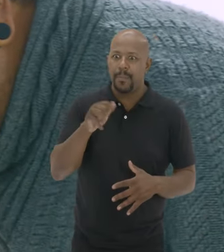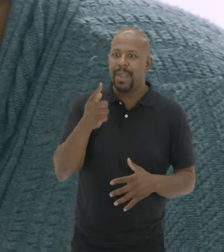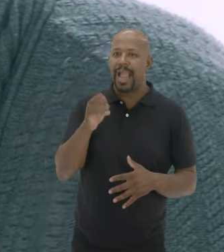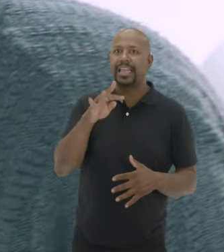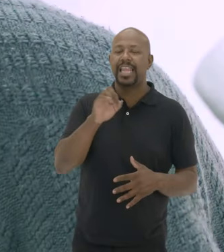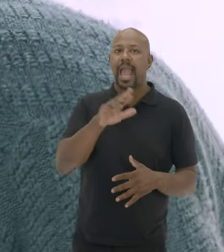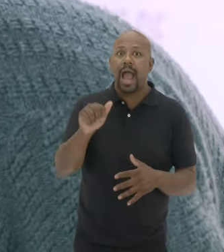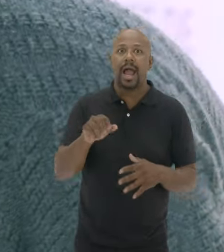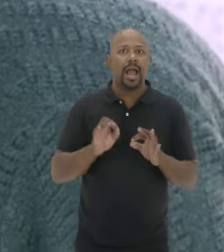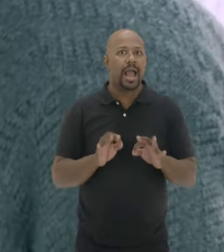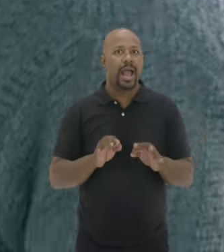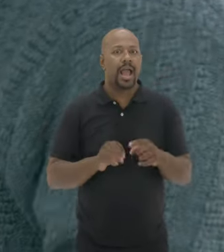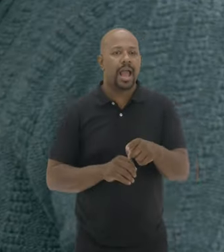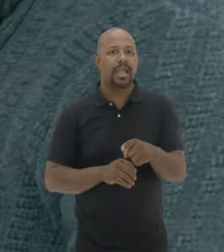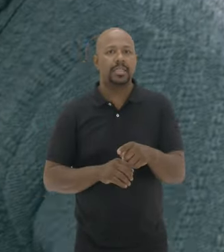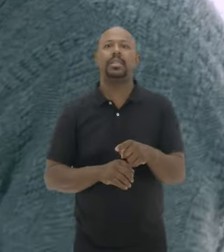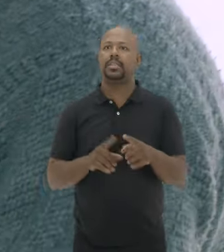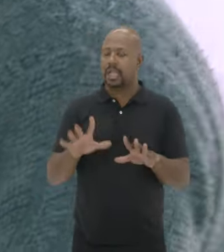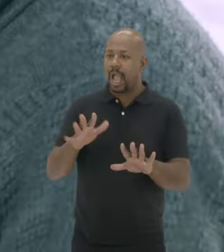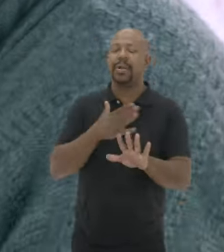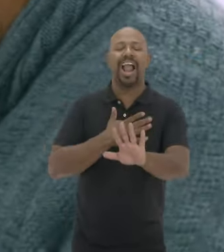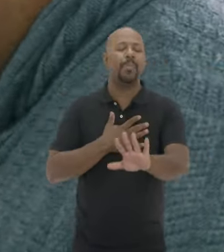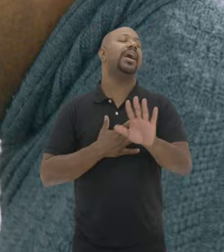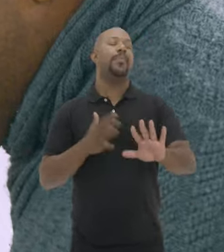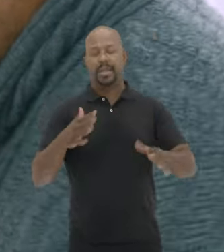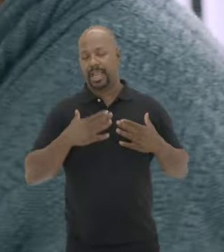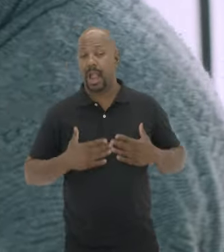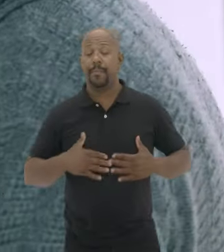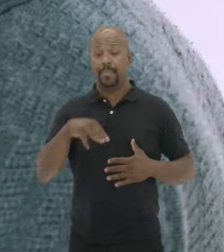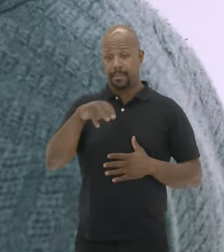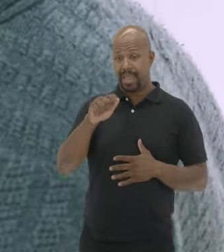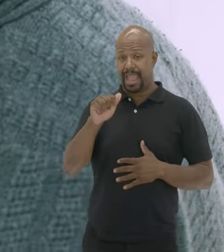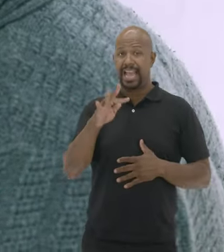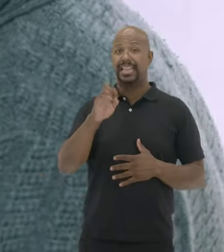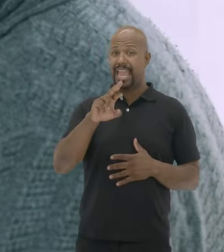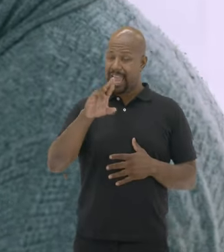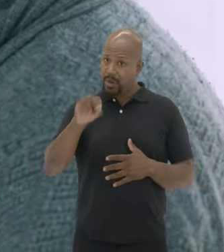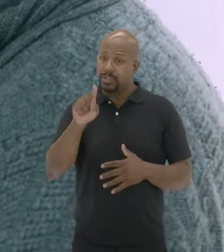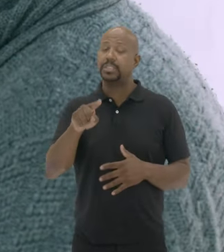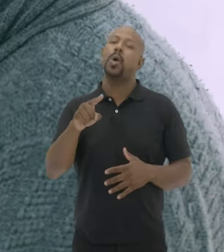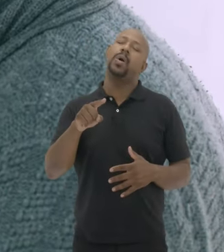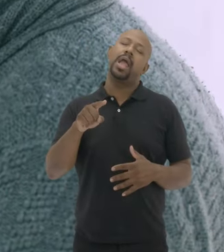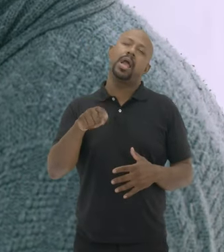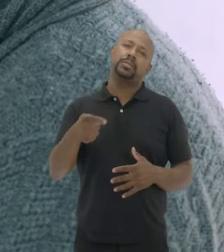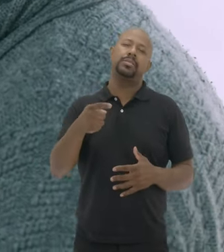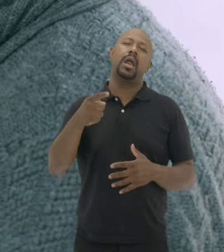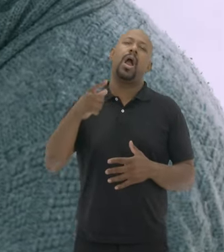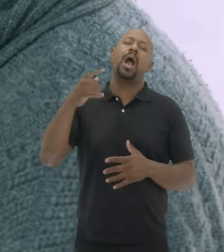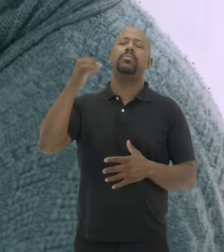gente que que é isso o megatério São